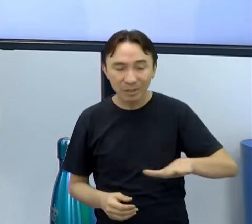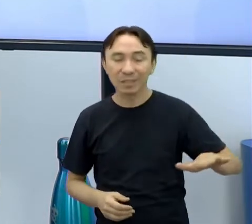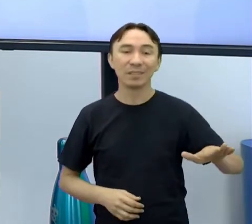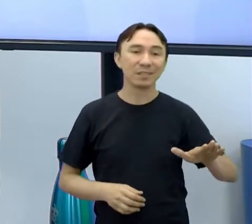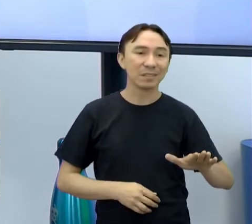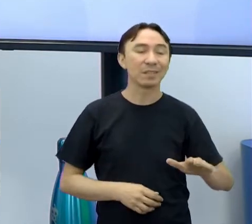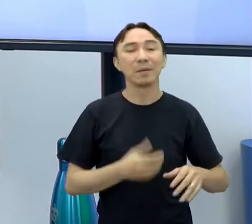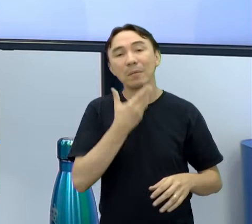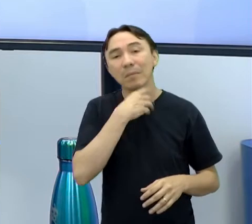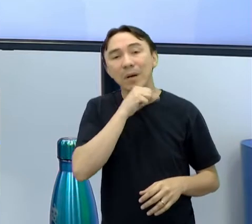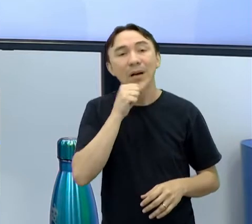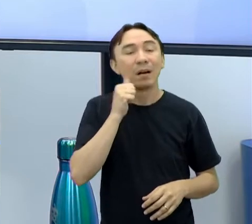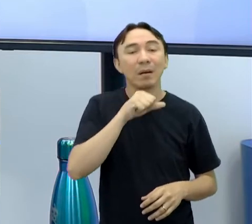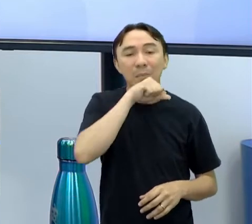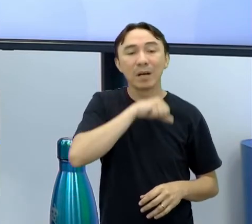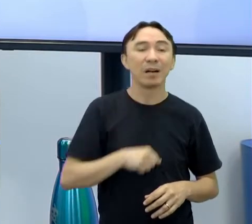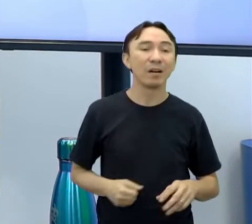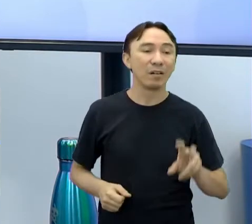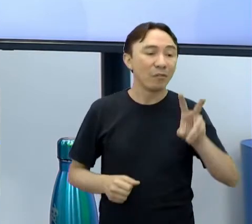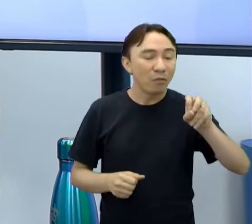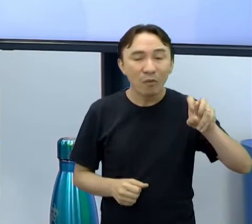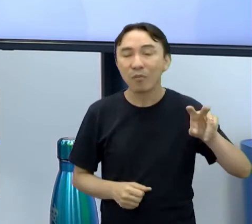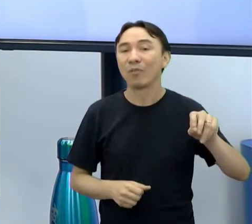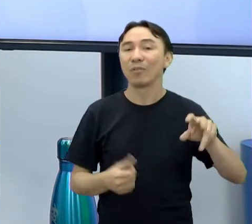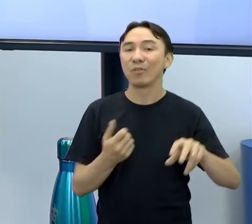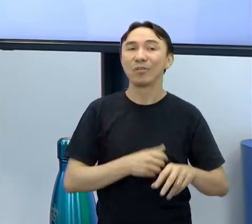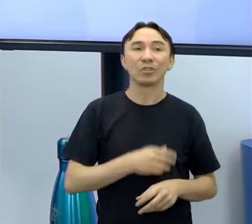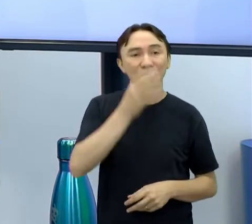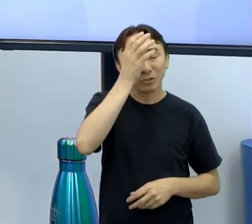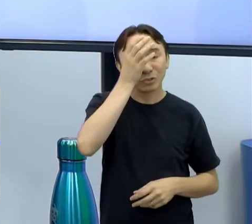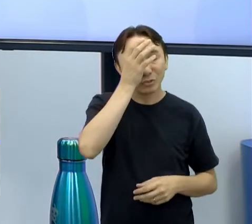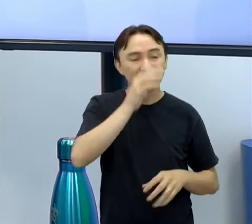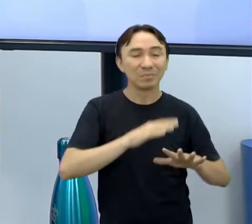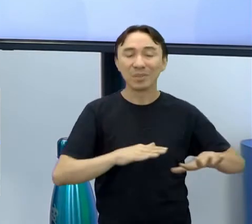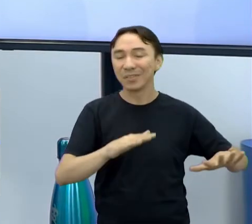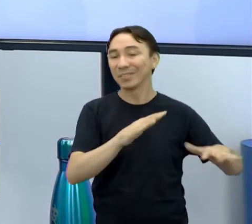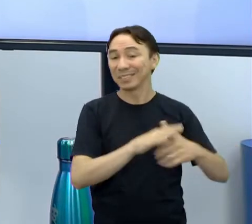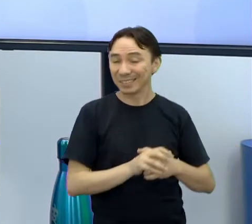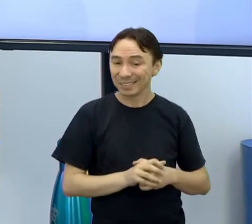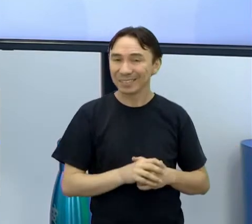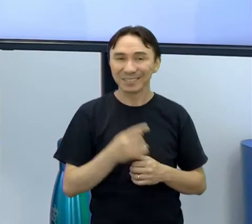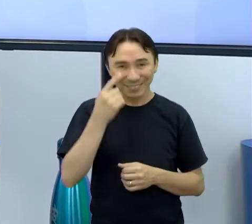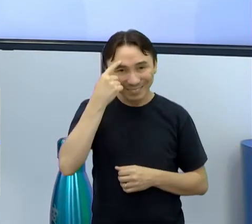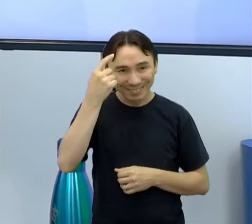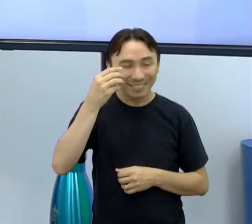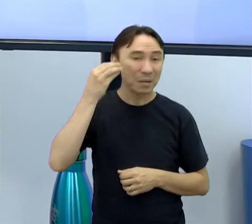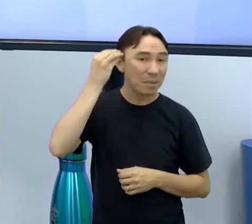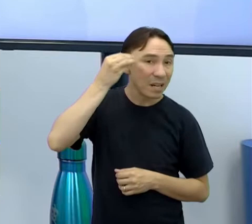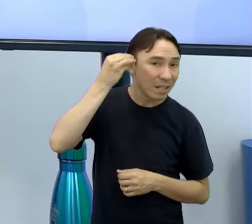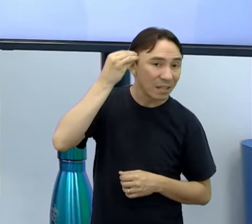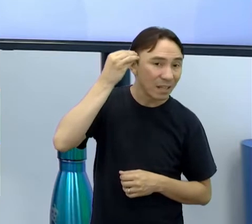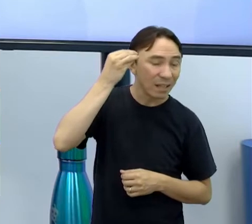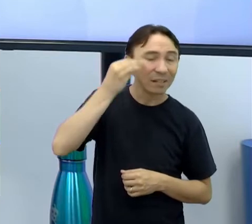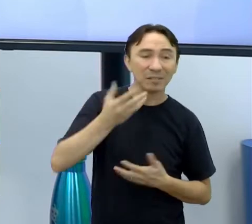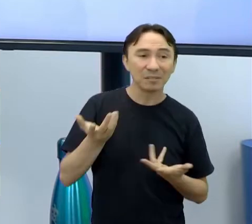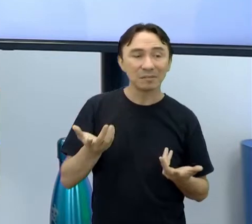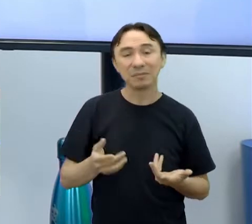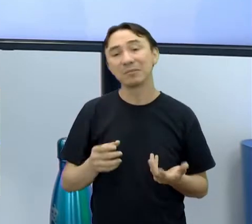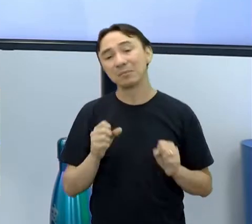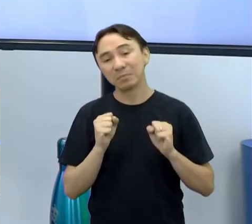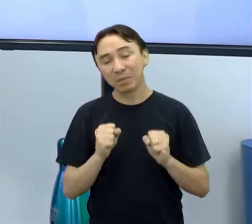como a experiência, né, ela vai modificando essa definição aí que nós temos sobre